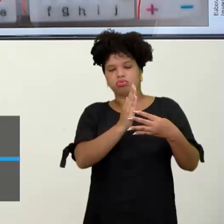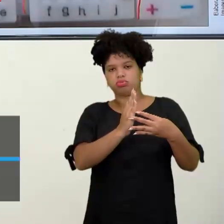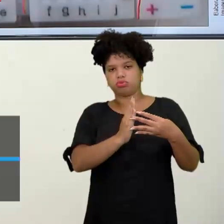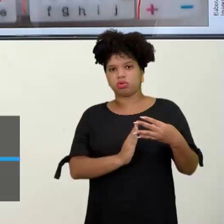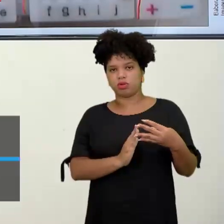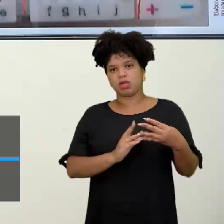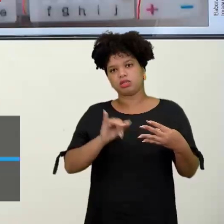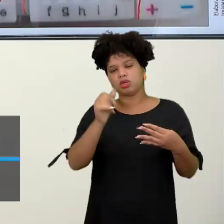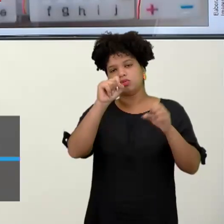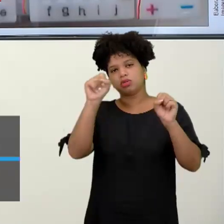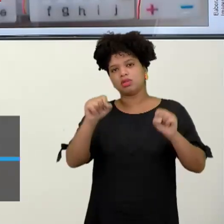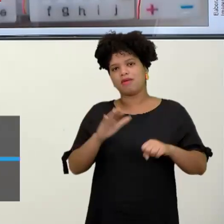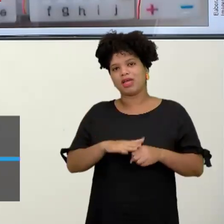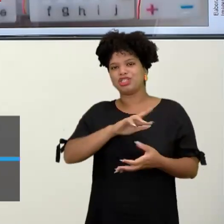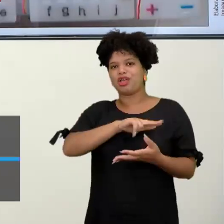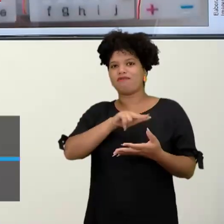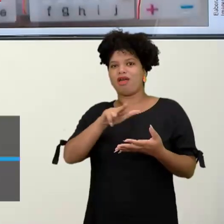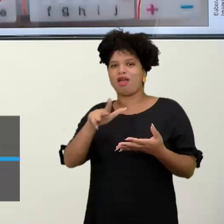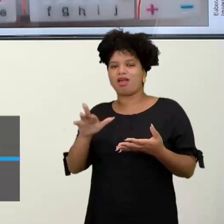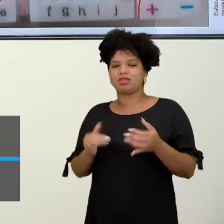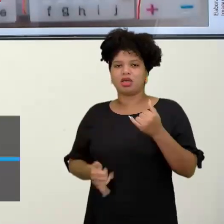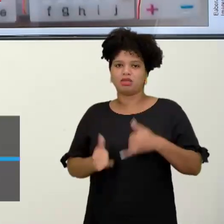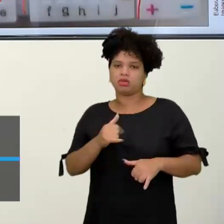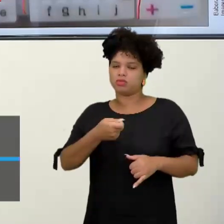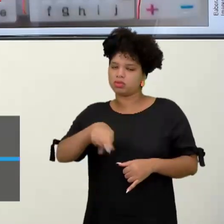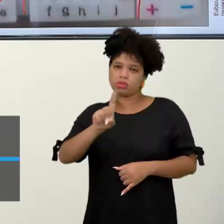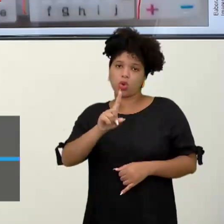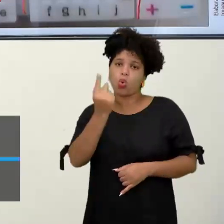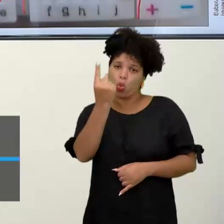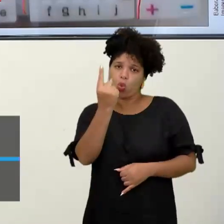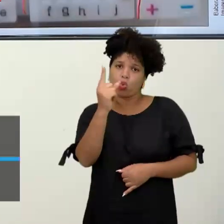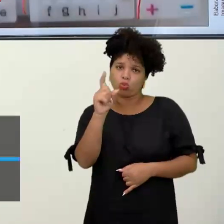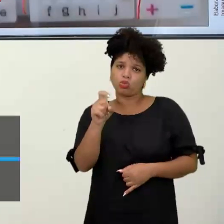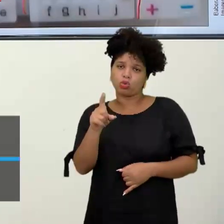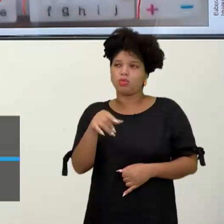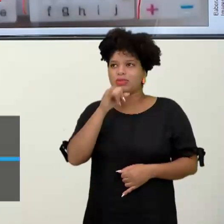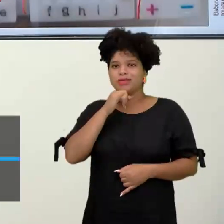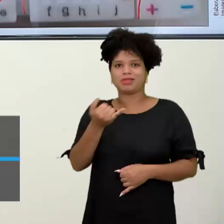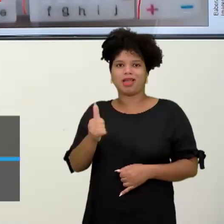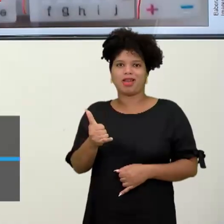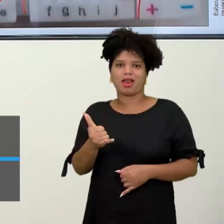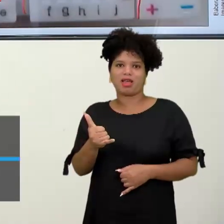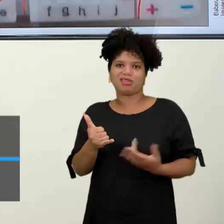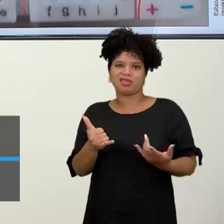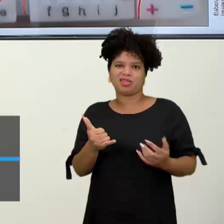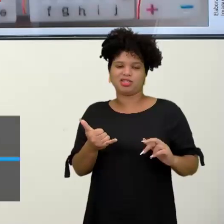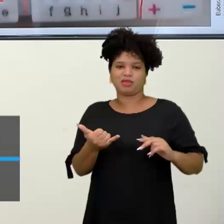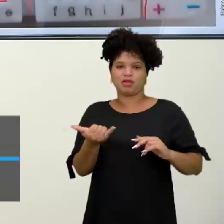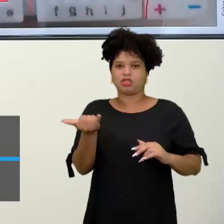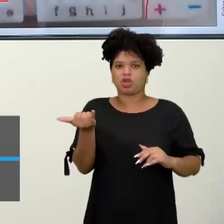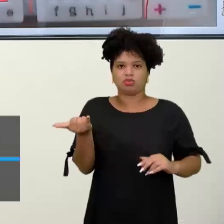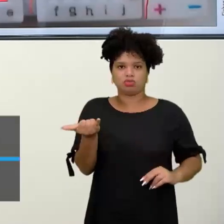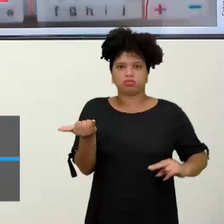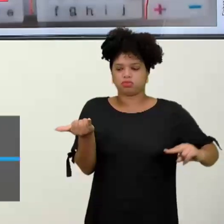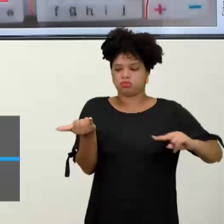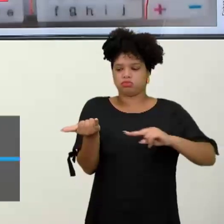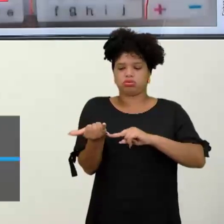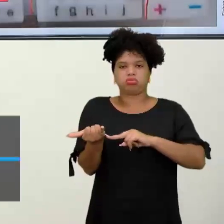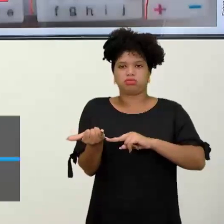um sistema, você não tem várias vias de alimentação, você tem uma só. Pensar o celular, carregador, é um plug